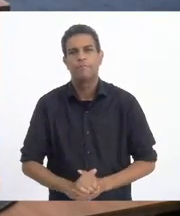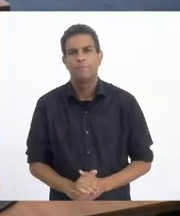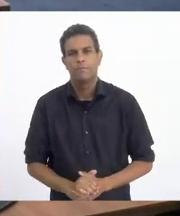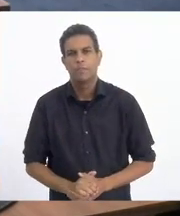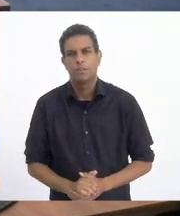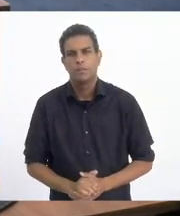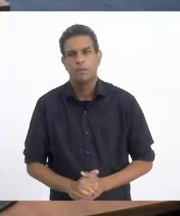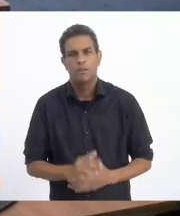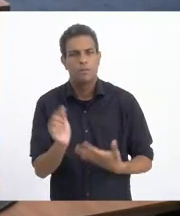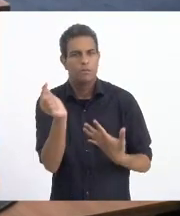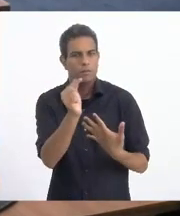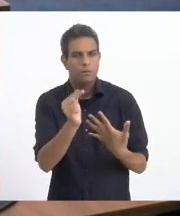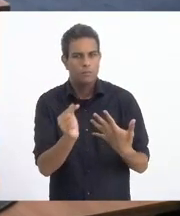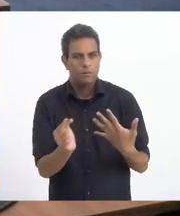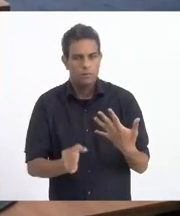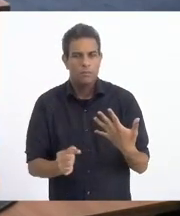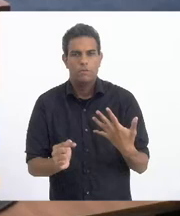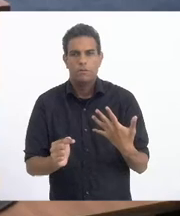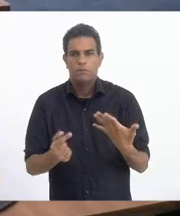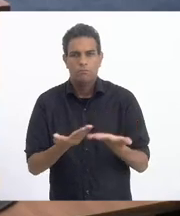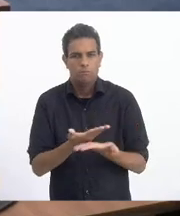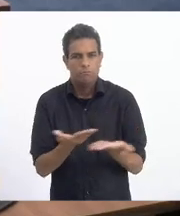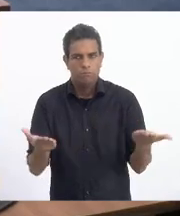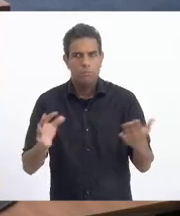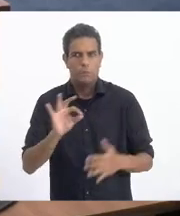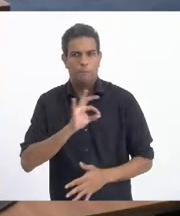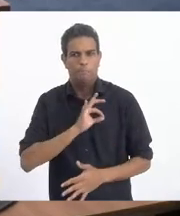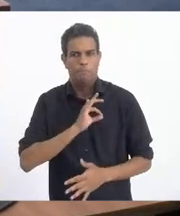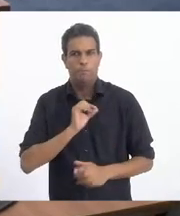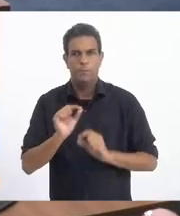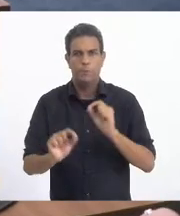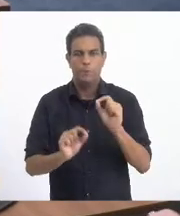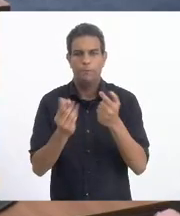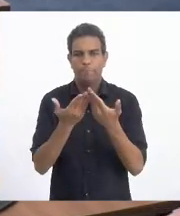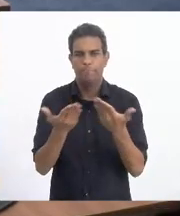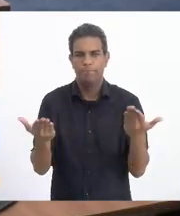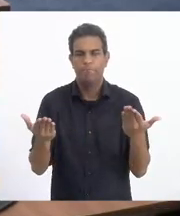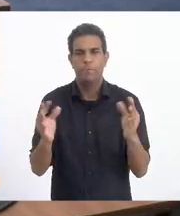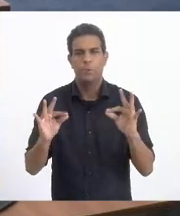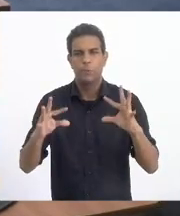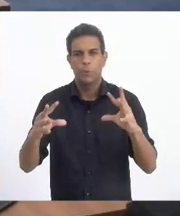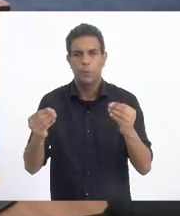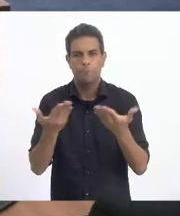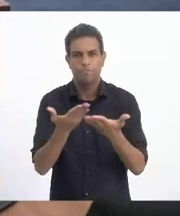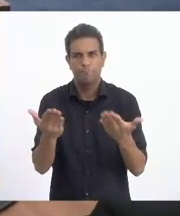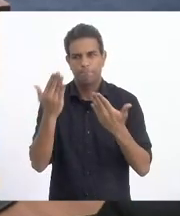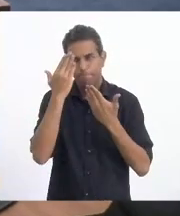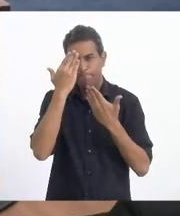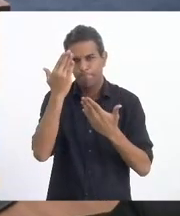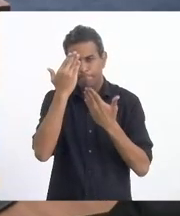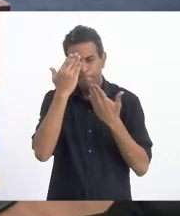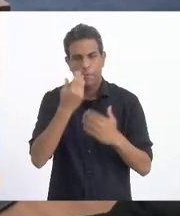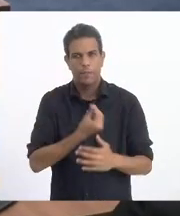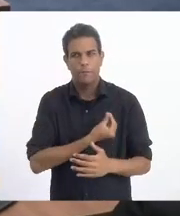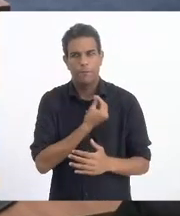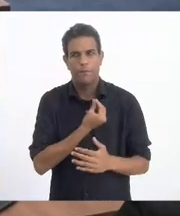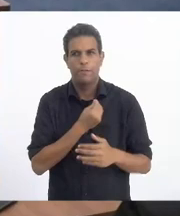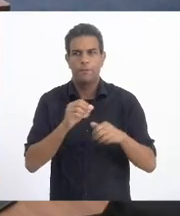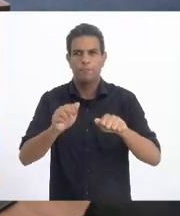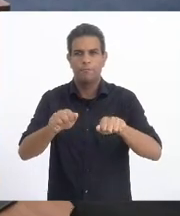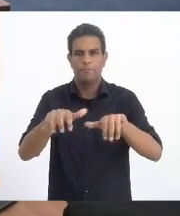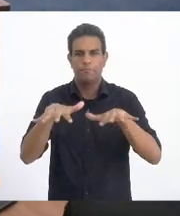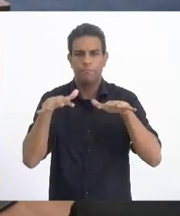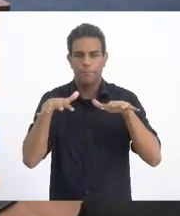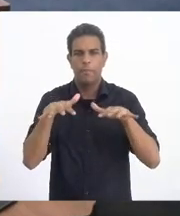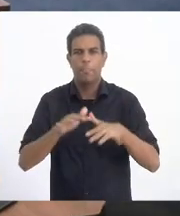Riba, Roberto, Rodrigo, Sônia, todos que estão presentes, entendeu? A